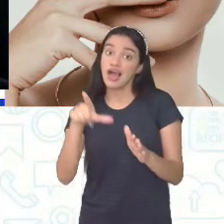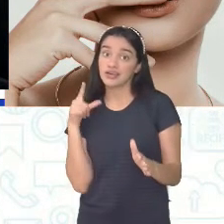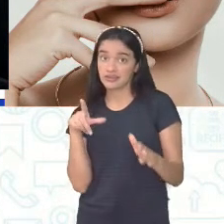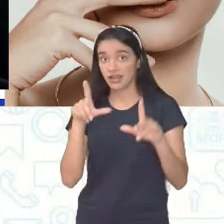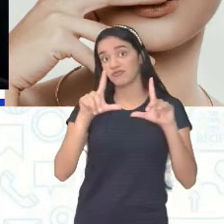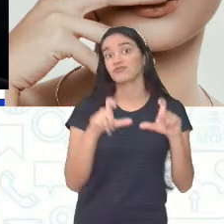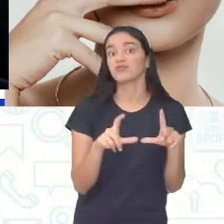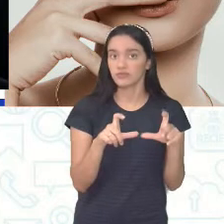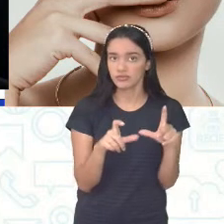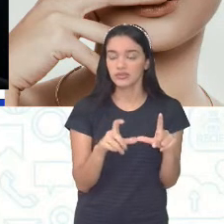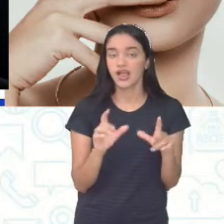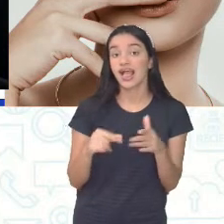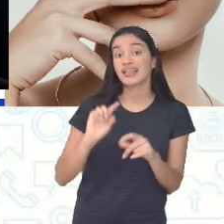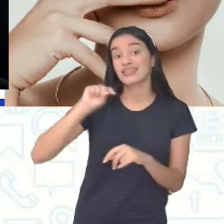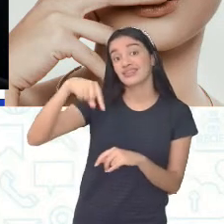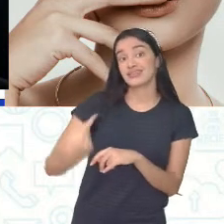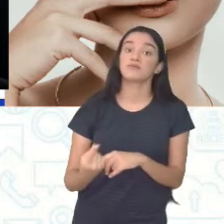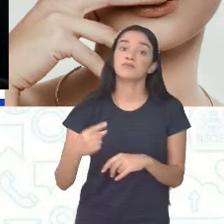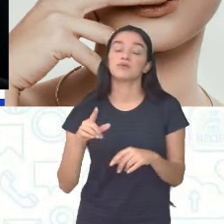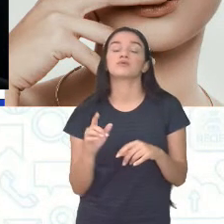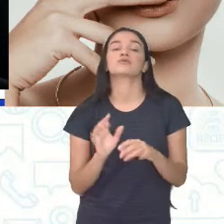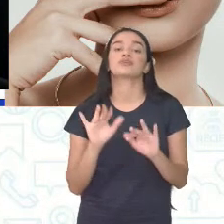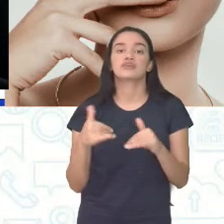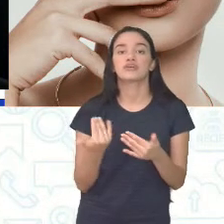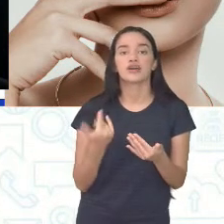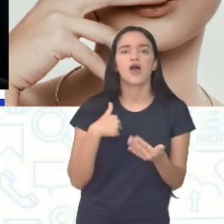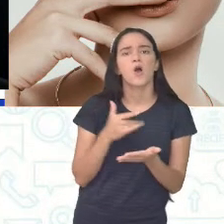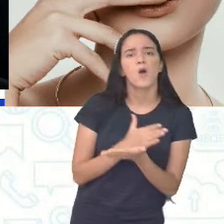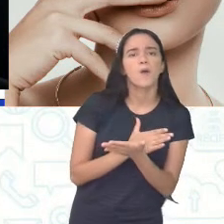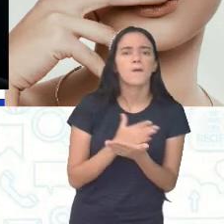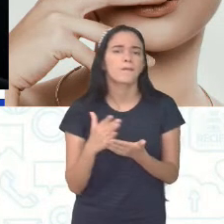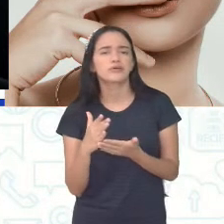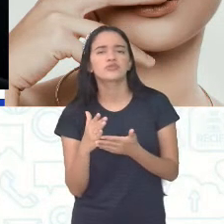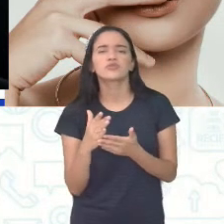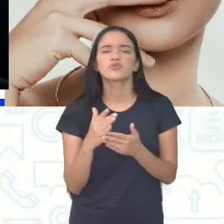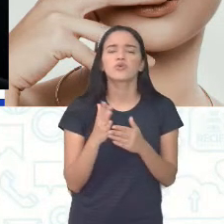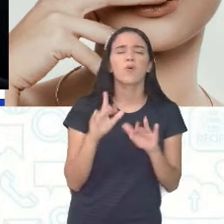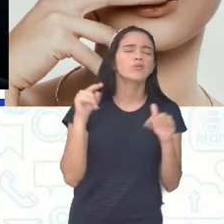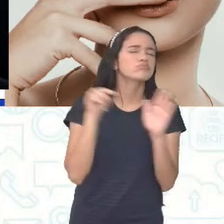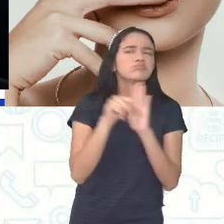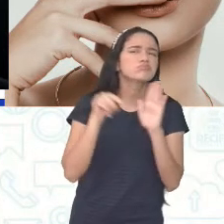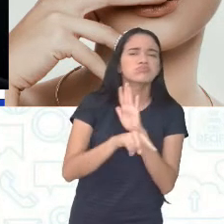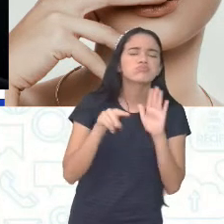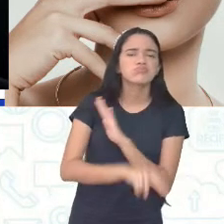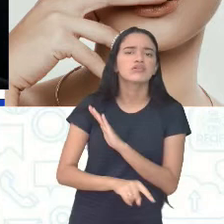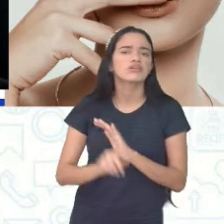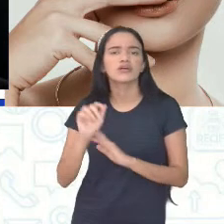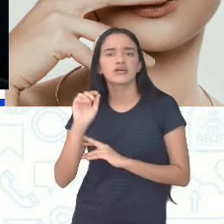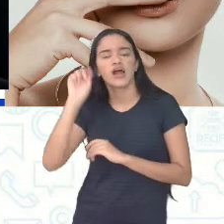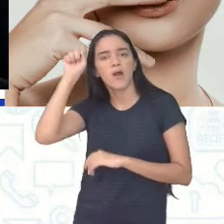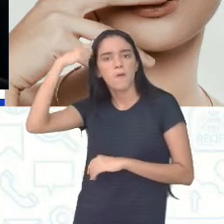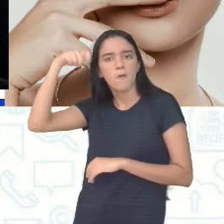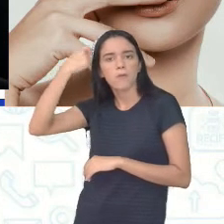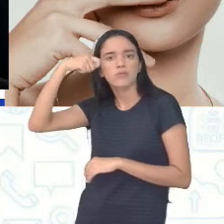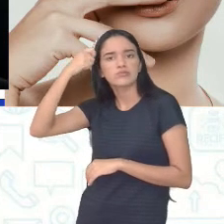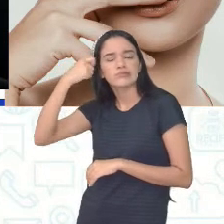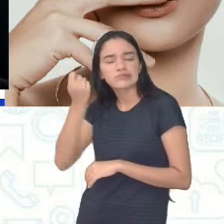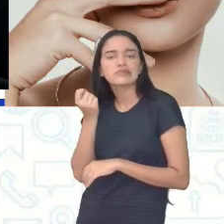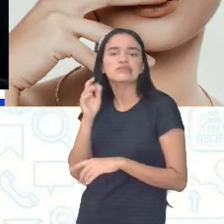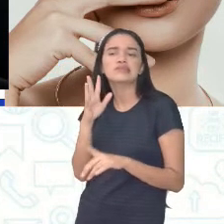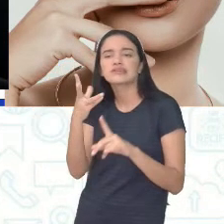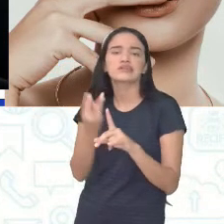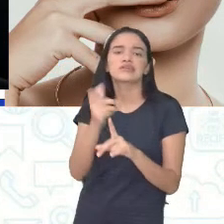que a magia da arte é isso, a gente poder, o espectador poder sentir. Sim. E dizer o que é que aquela arte